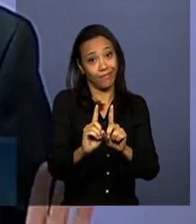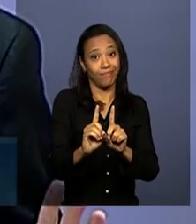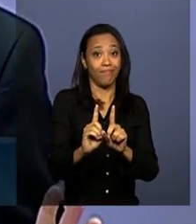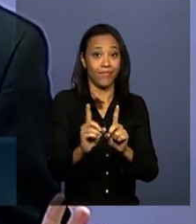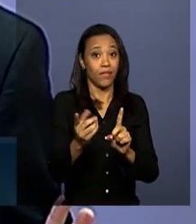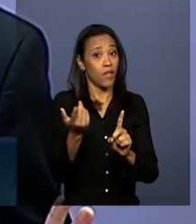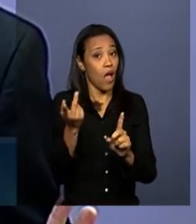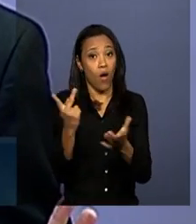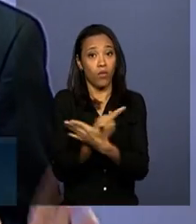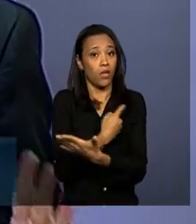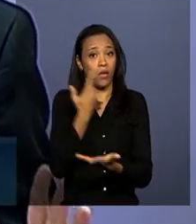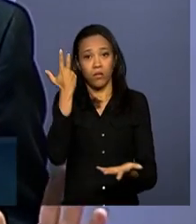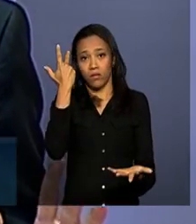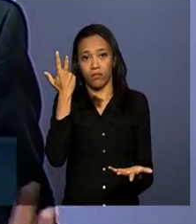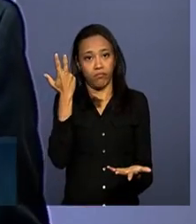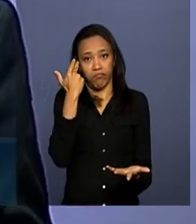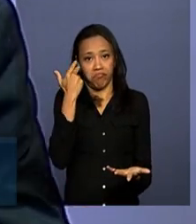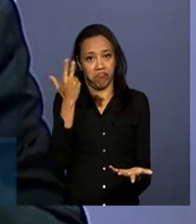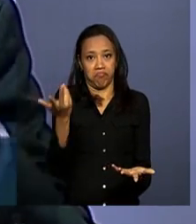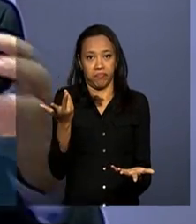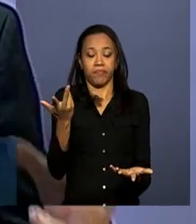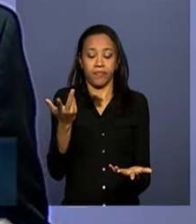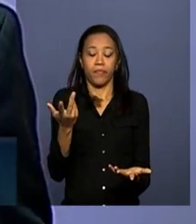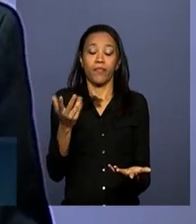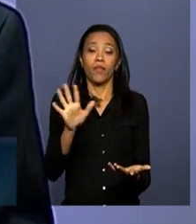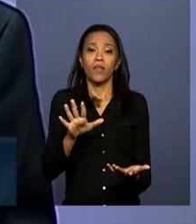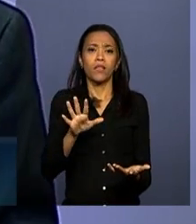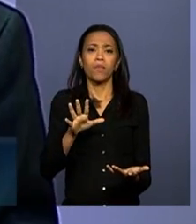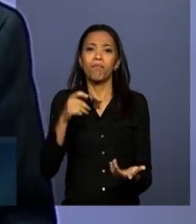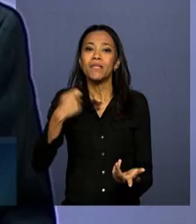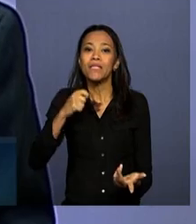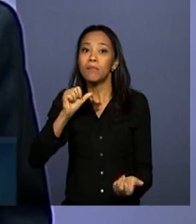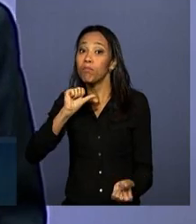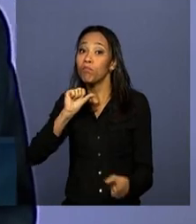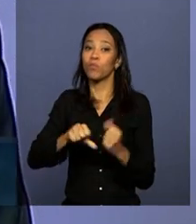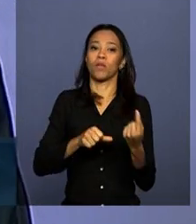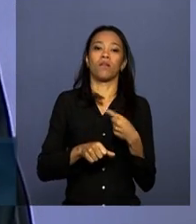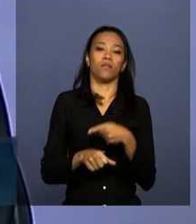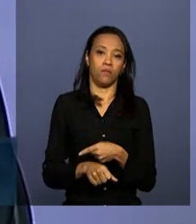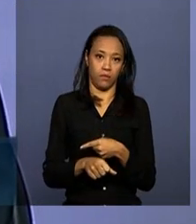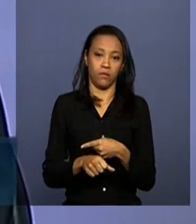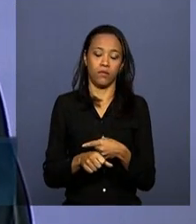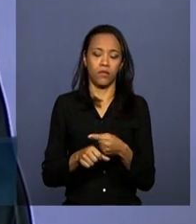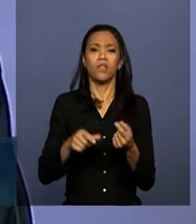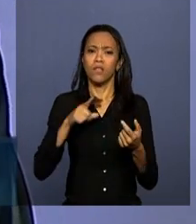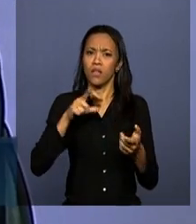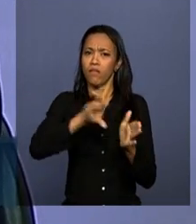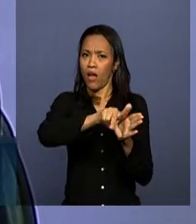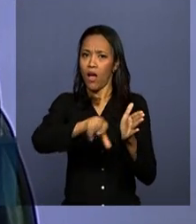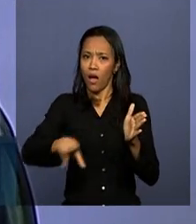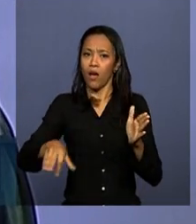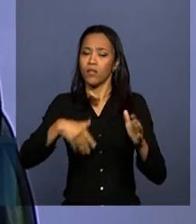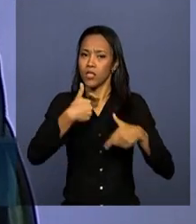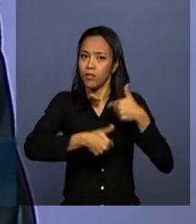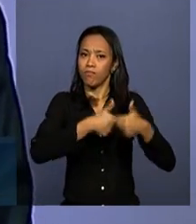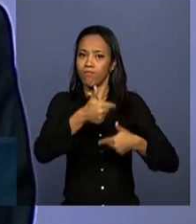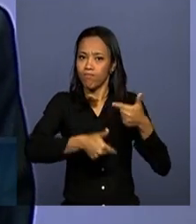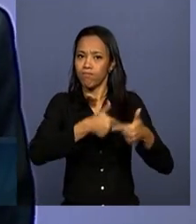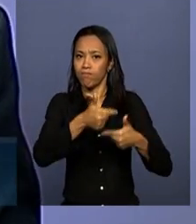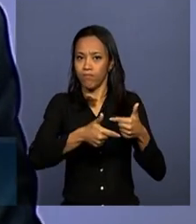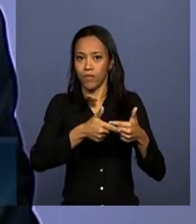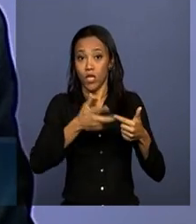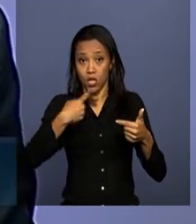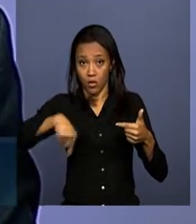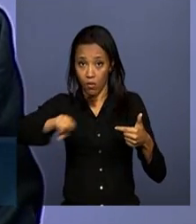do cotidiano. Portanto, há um conjunto de mudanças que estão sendo feitas e, no que concerne a